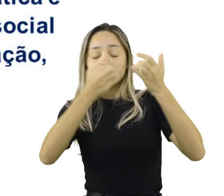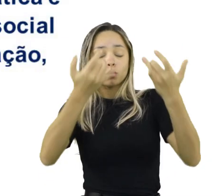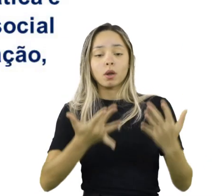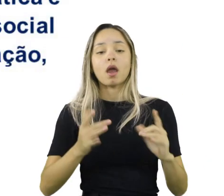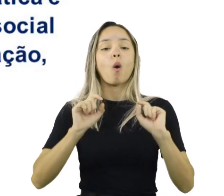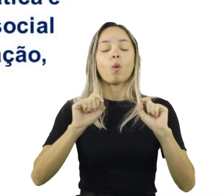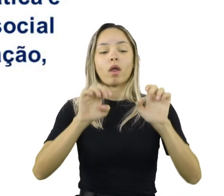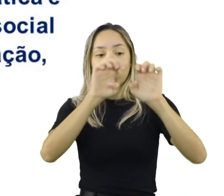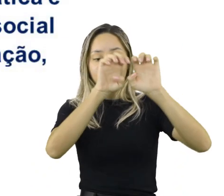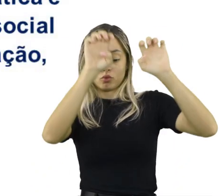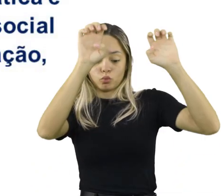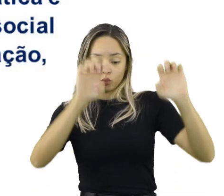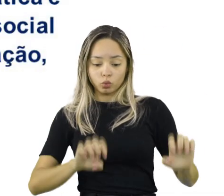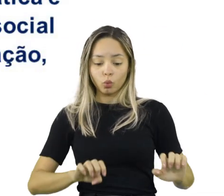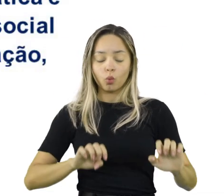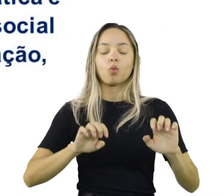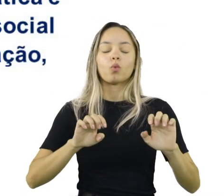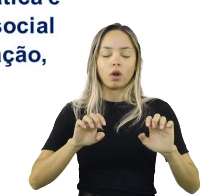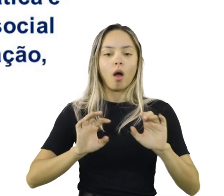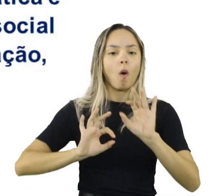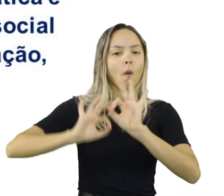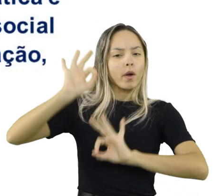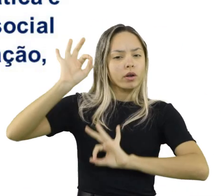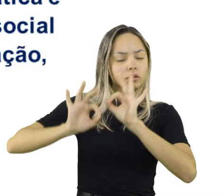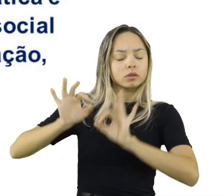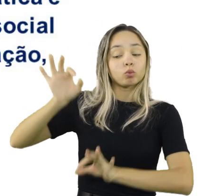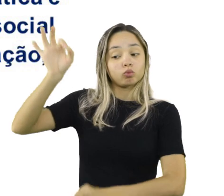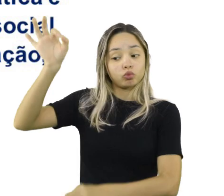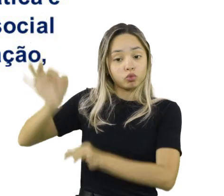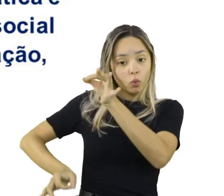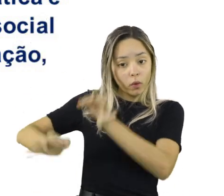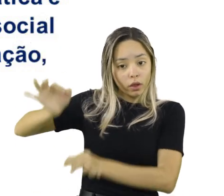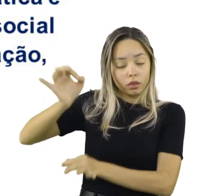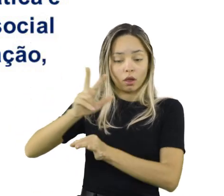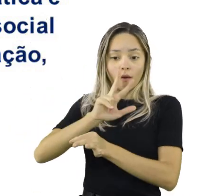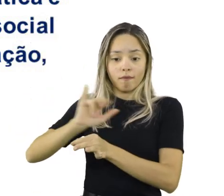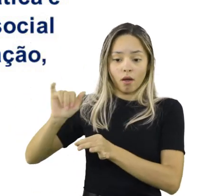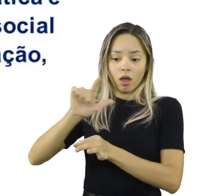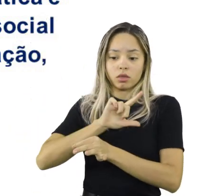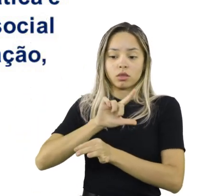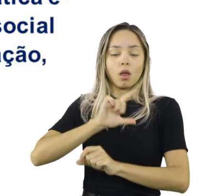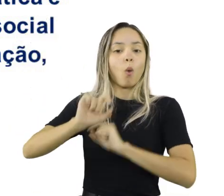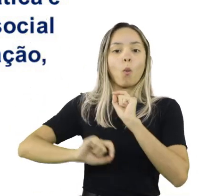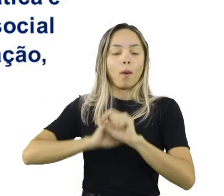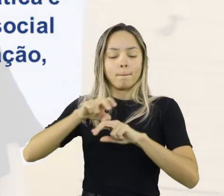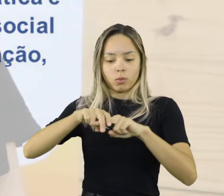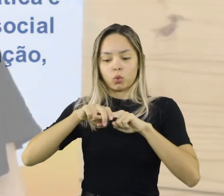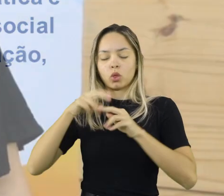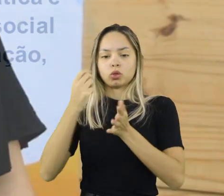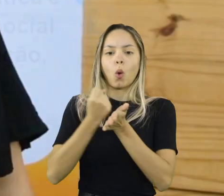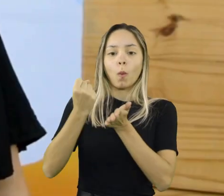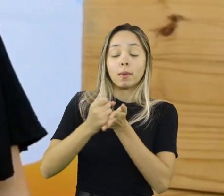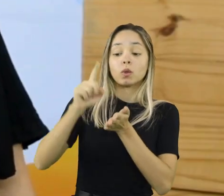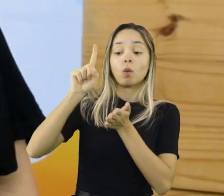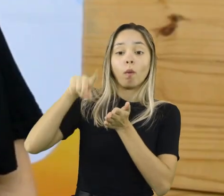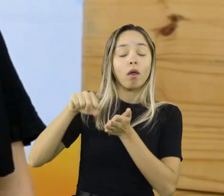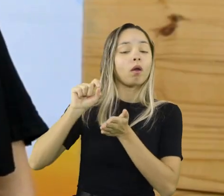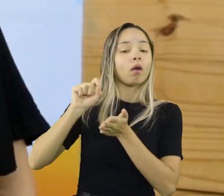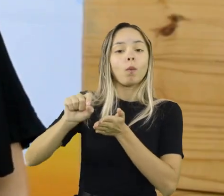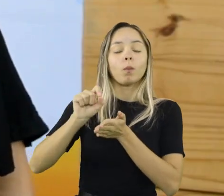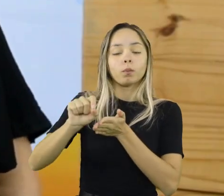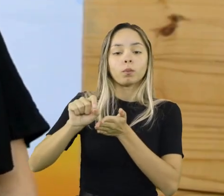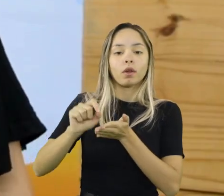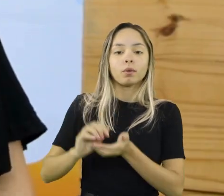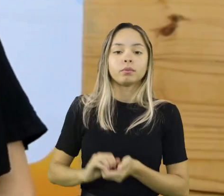organização, a estrutura, a disciplina jurídica vai ser estabelecida através desse documento, que nada mais é, né,